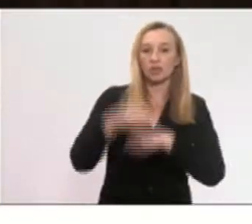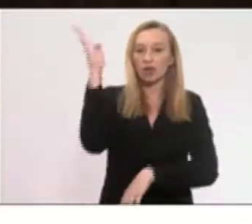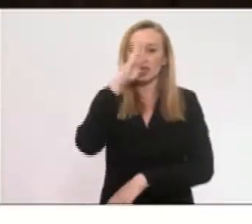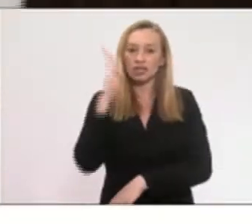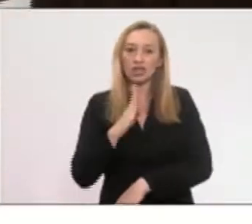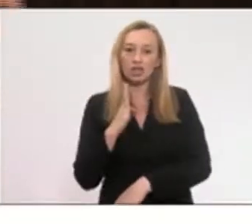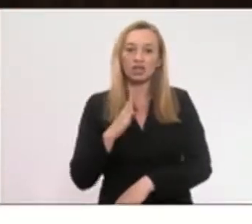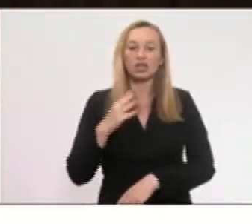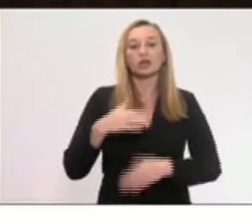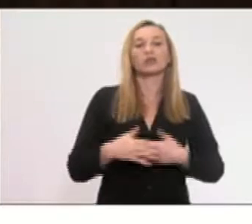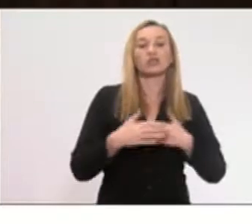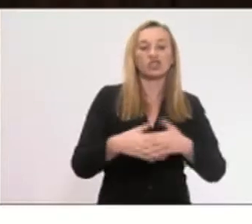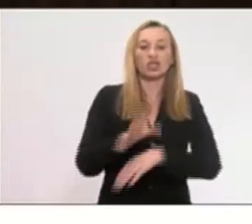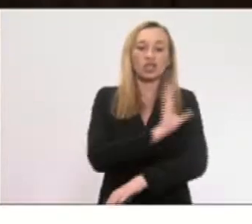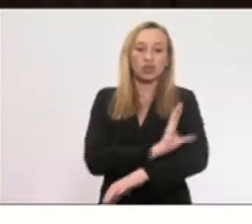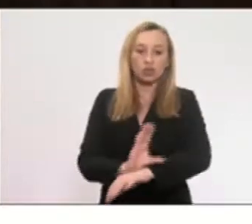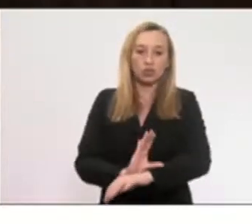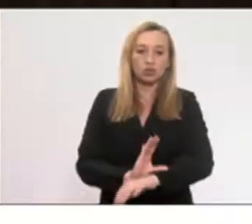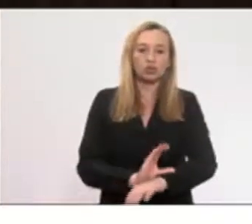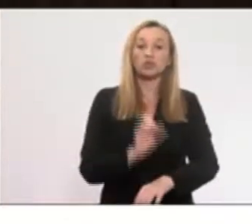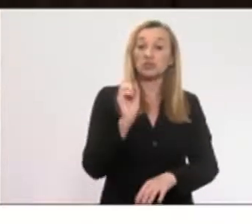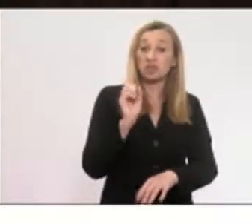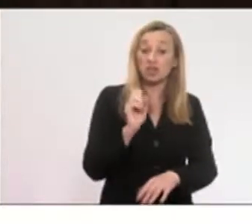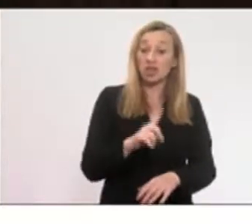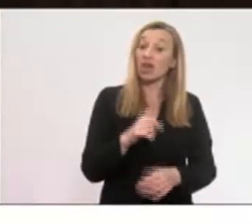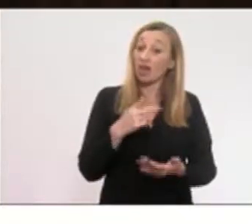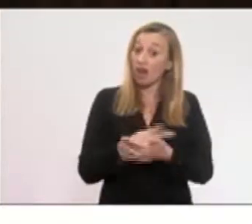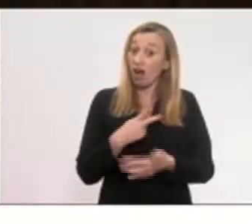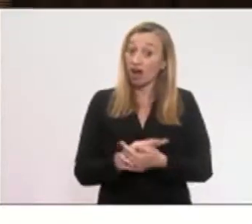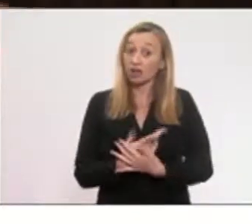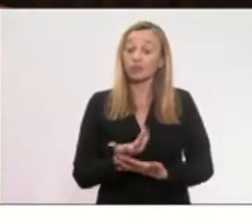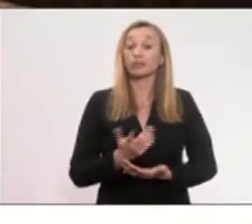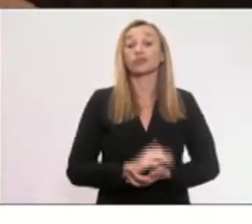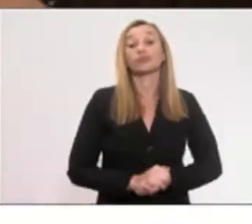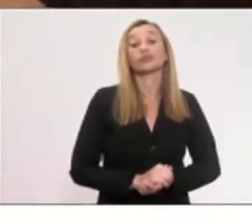da Agricultura, o que é um contrassenso.